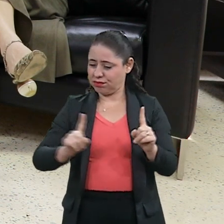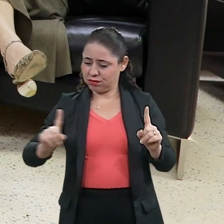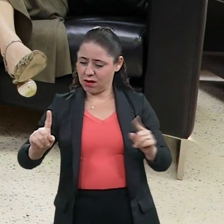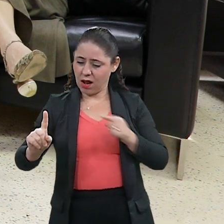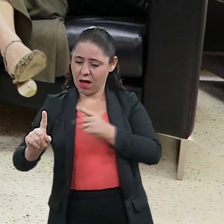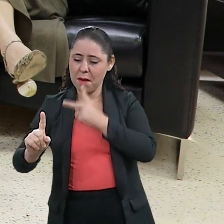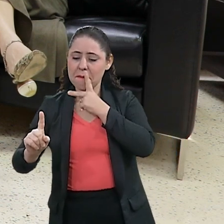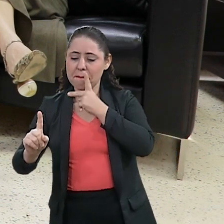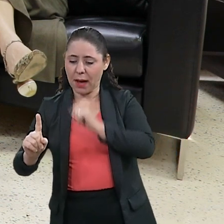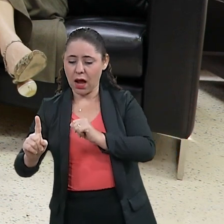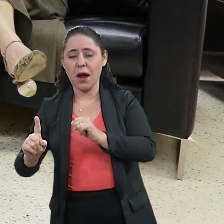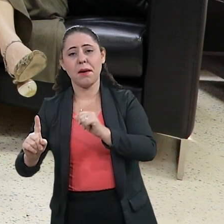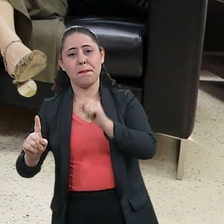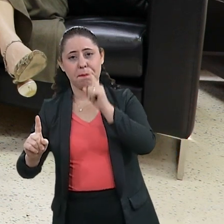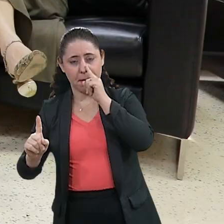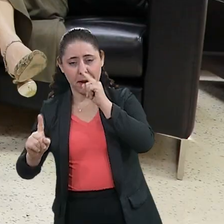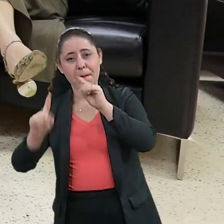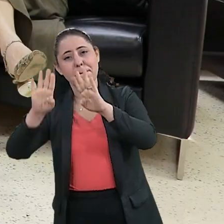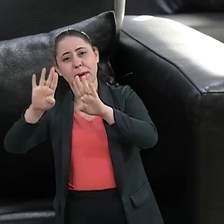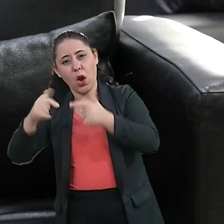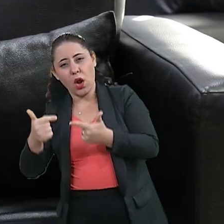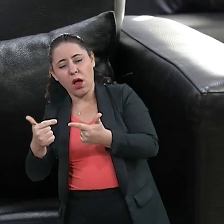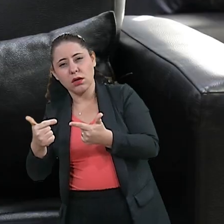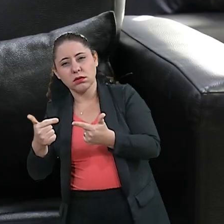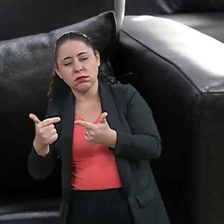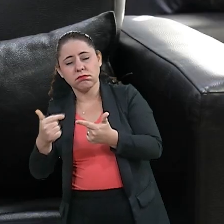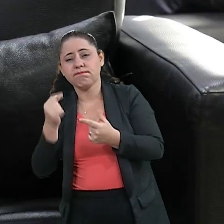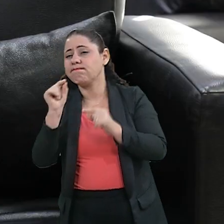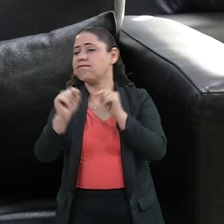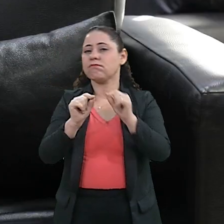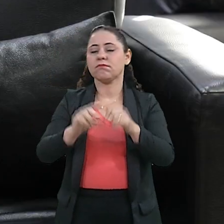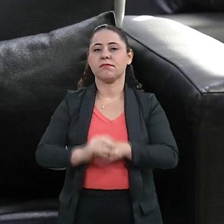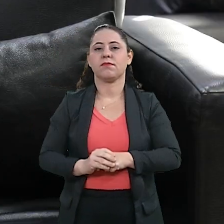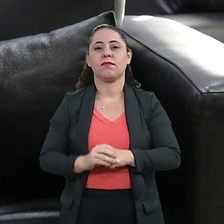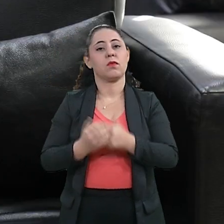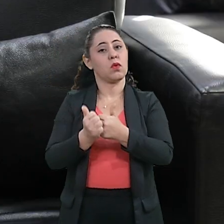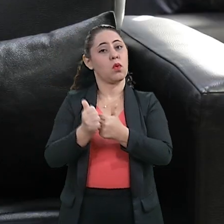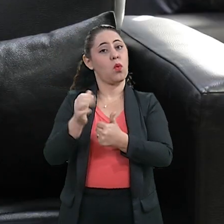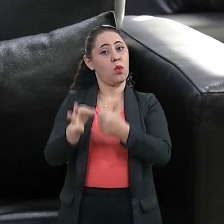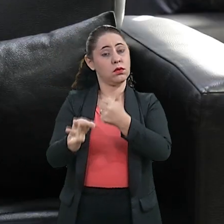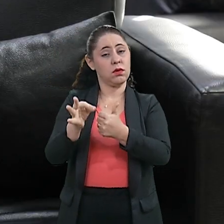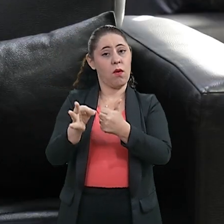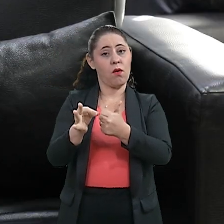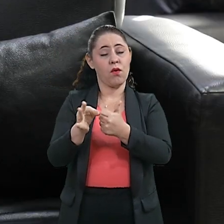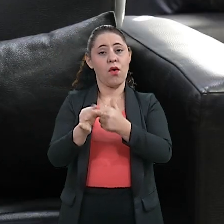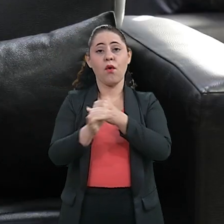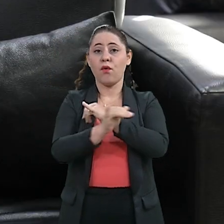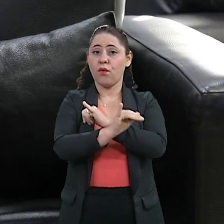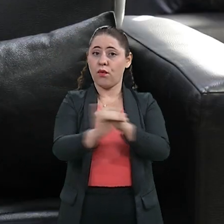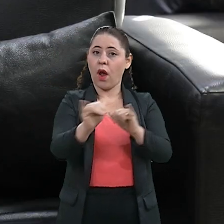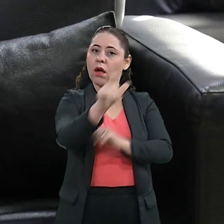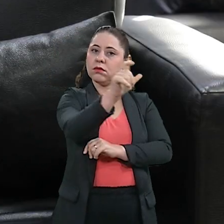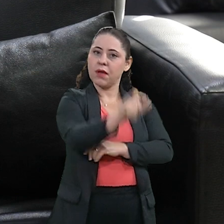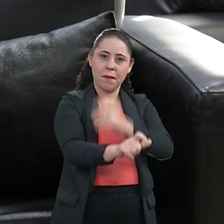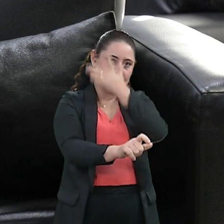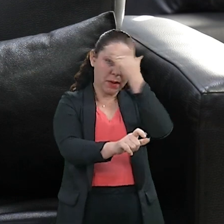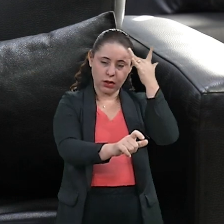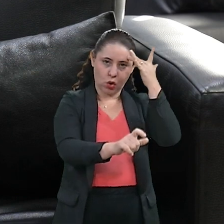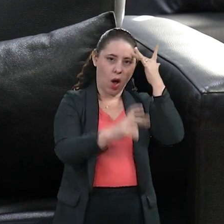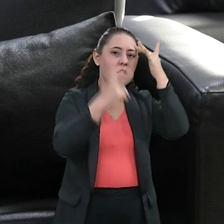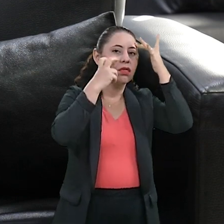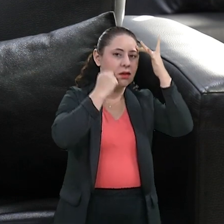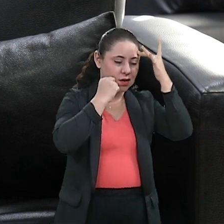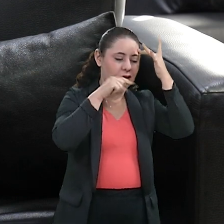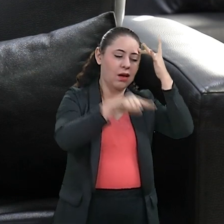outra ponta, né? Que é o pai ou a mãe biológicos. O tribunal, ele dá as informações para quem